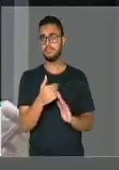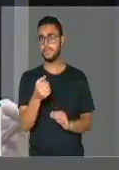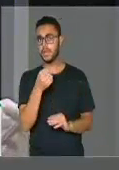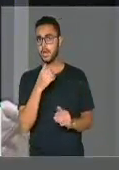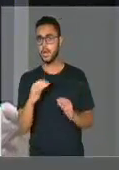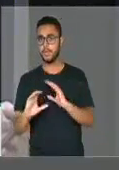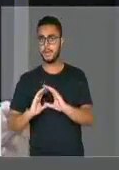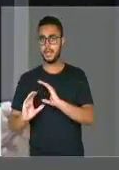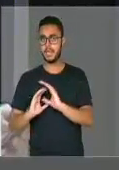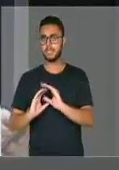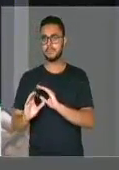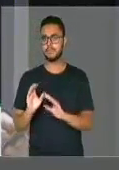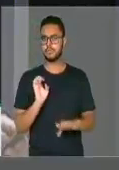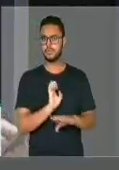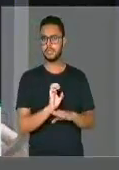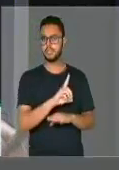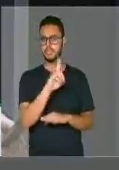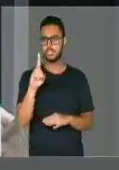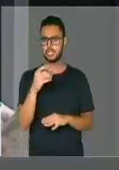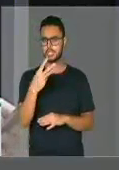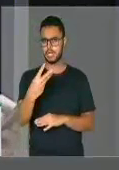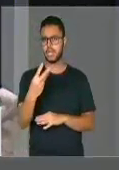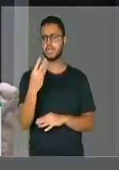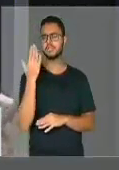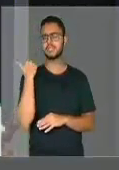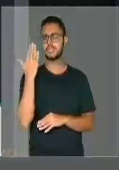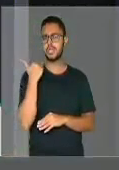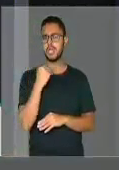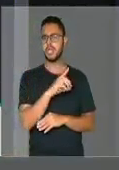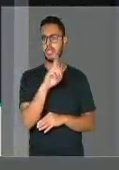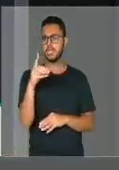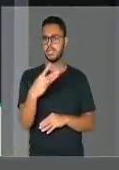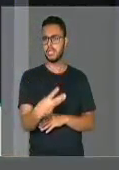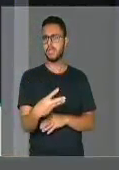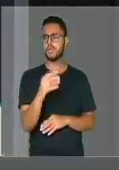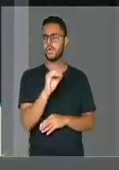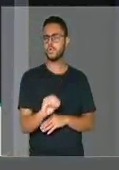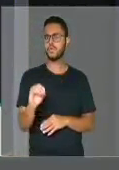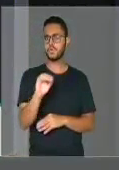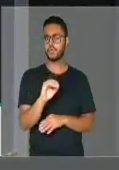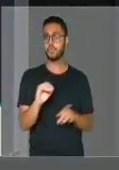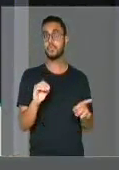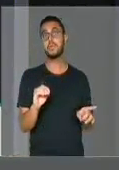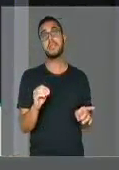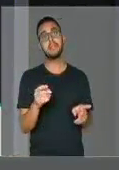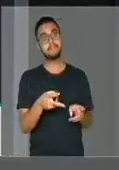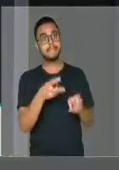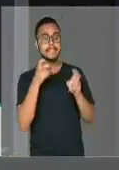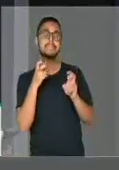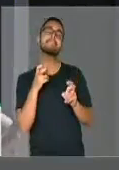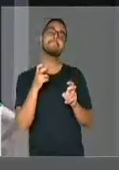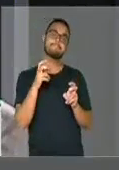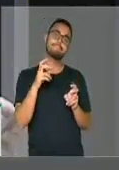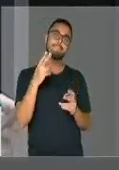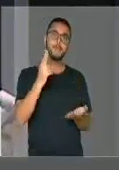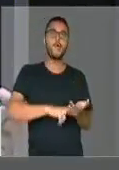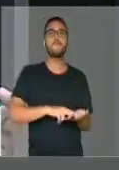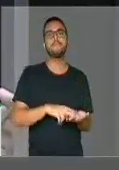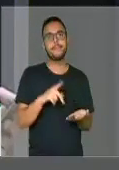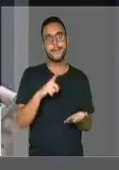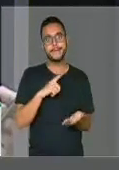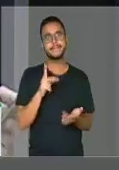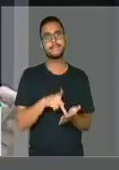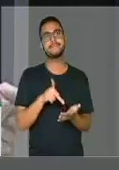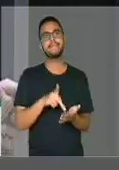estado, no dia 3 passado, dia 3 de outubro, reconheceu a crise que nós vivenciamos no estado.